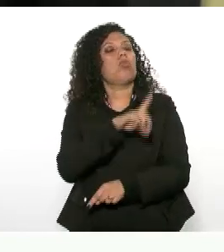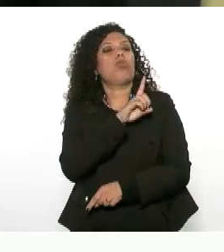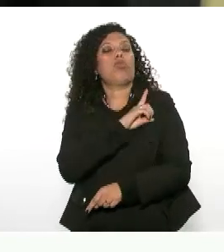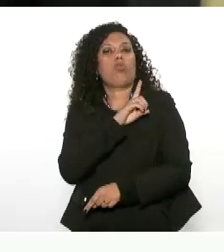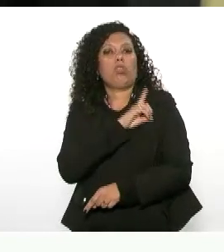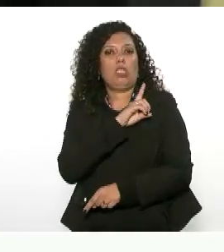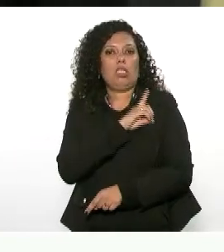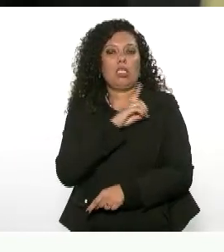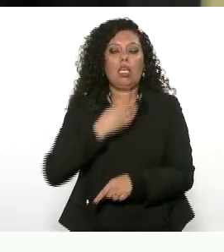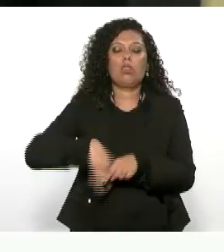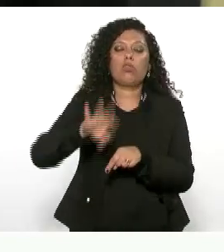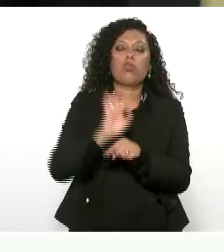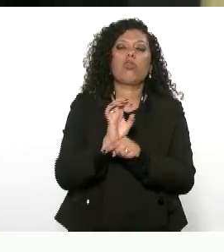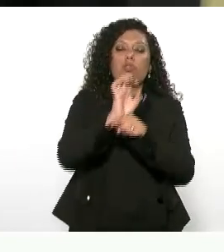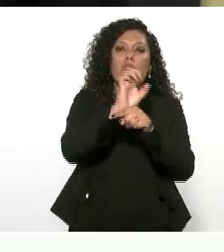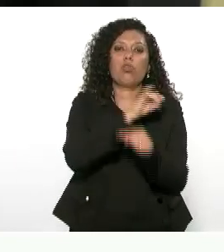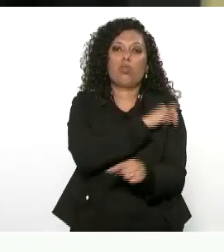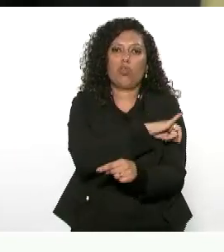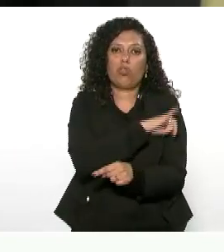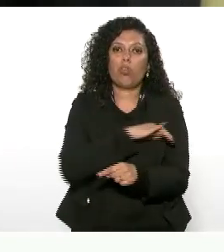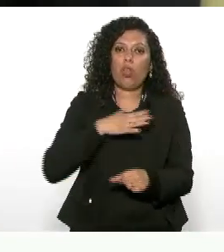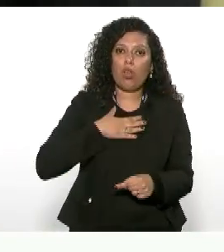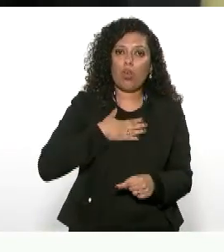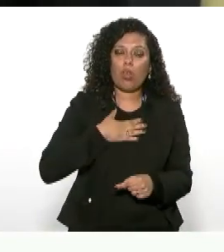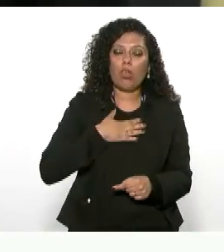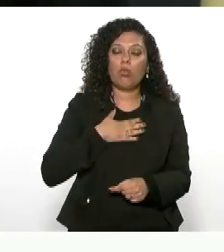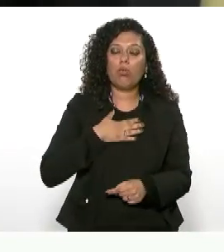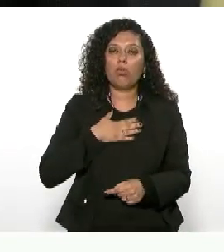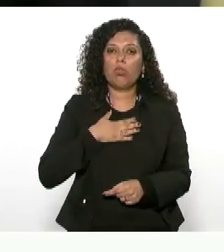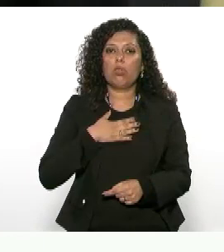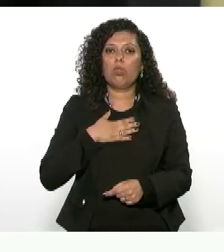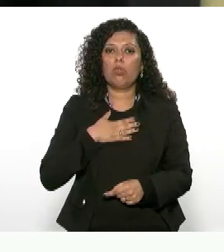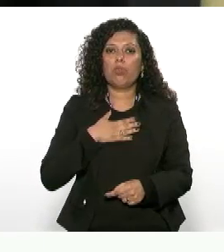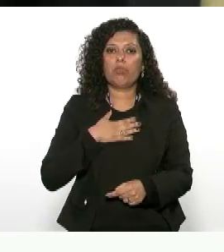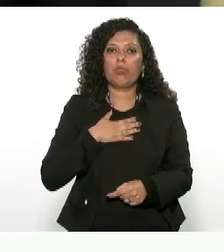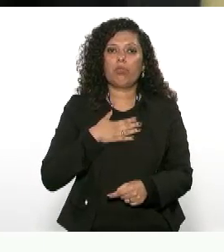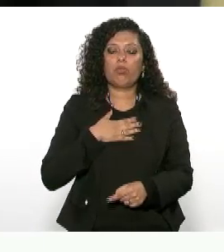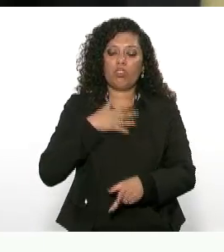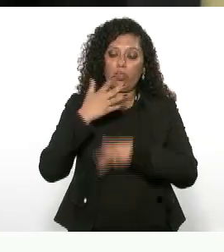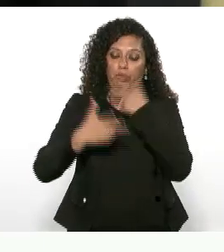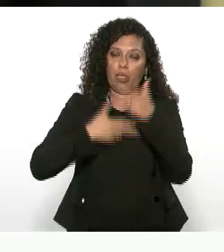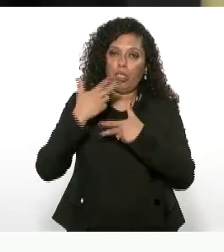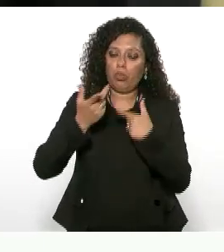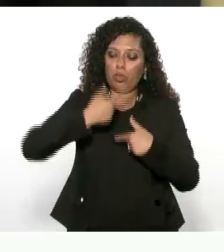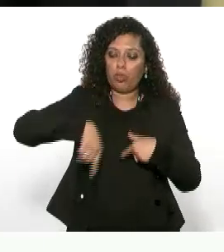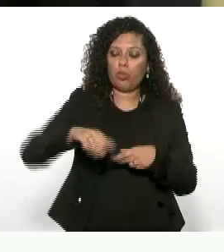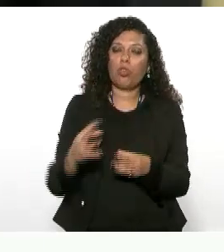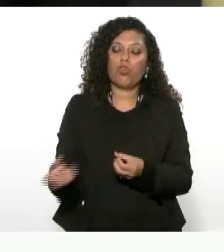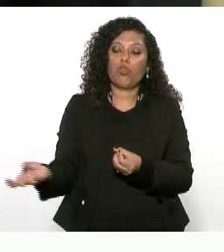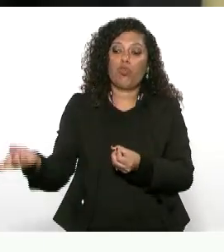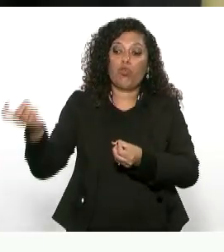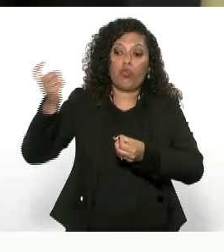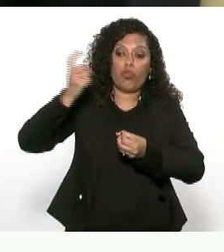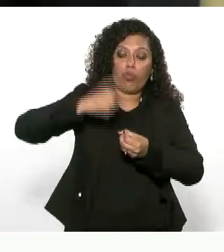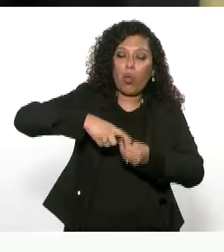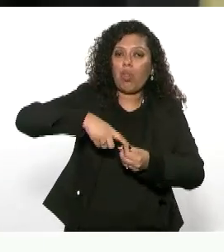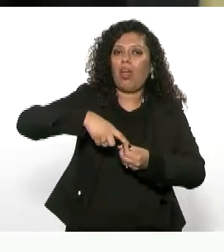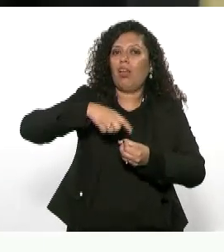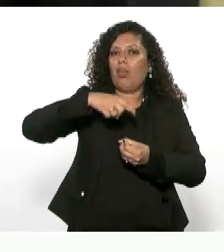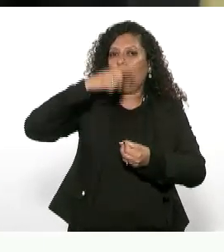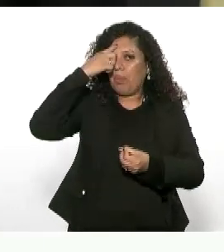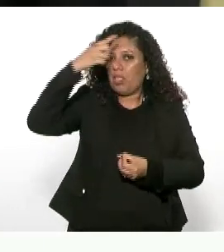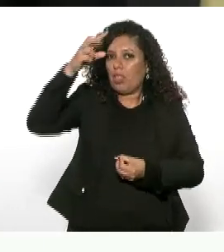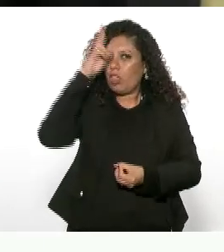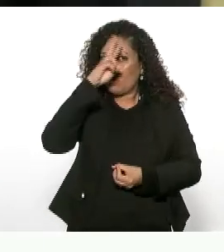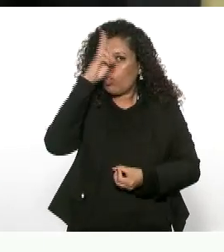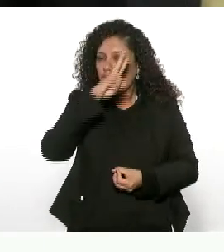Polícia do Estado do Rio de Janeiro, eu deixo a minha sugestão de que a gente resgate um pouco dessa memória, porque